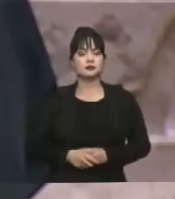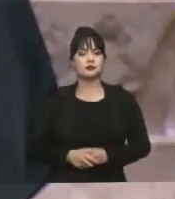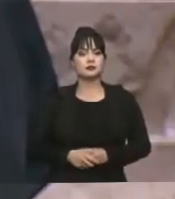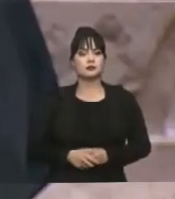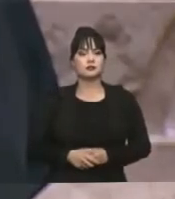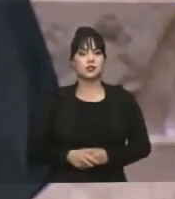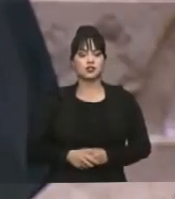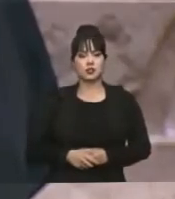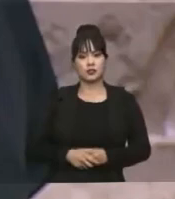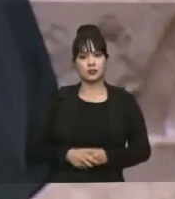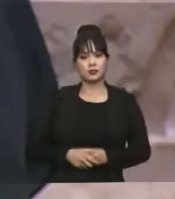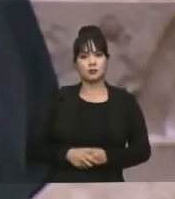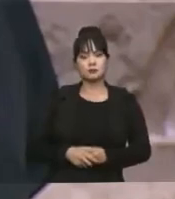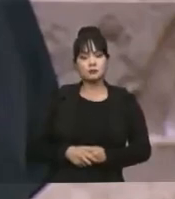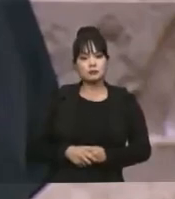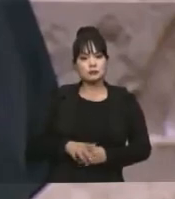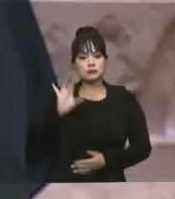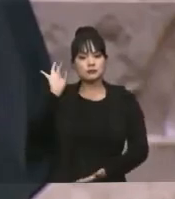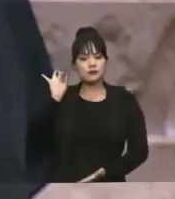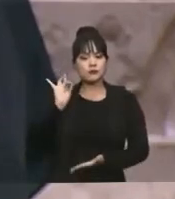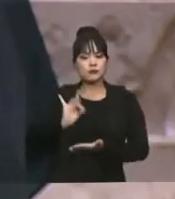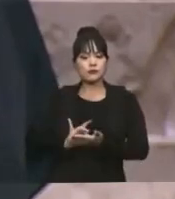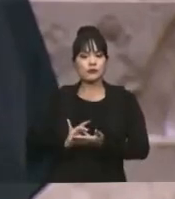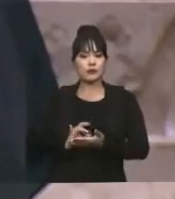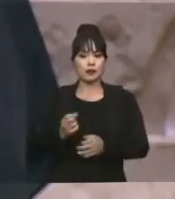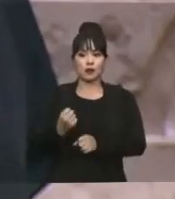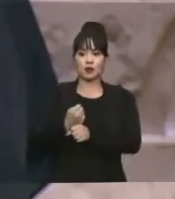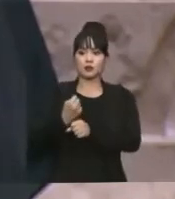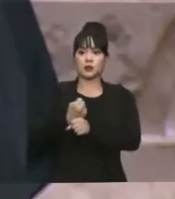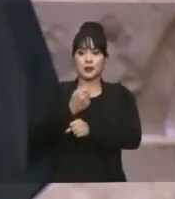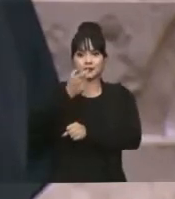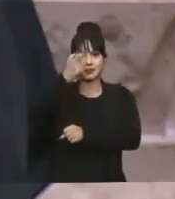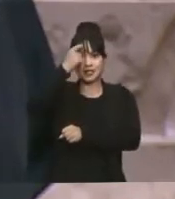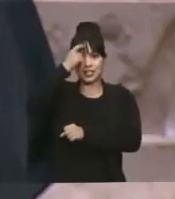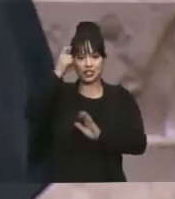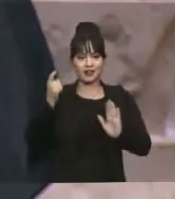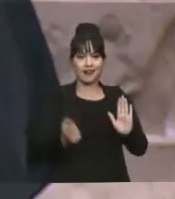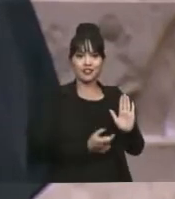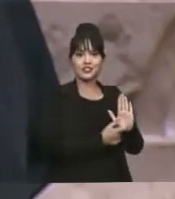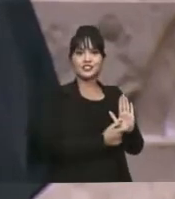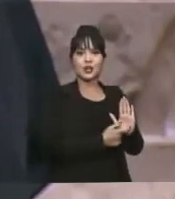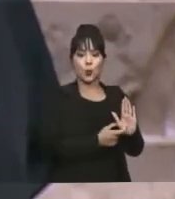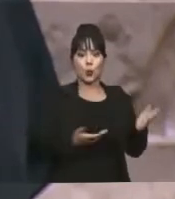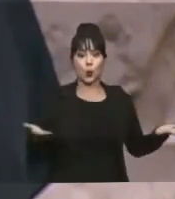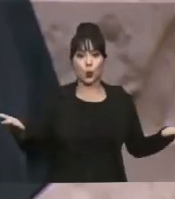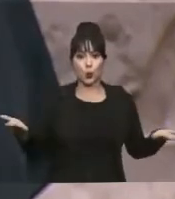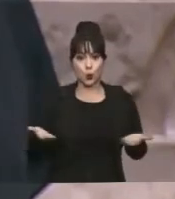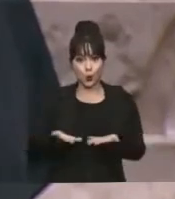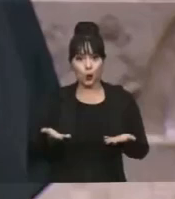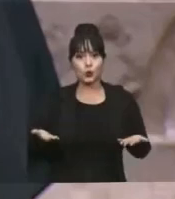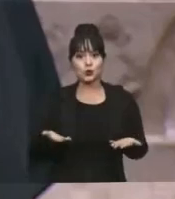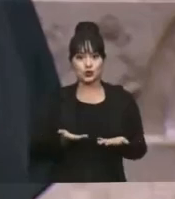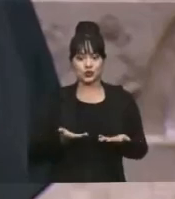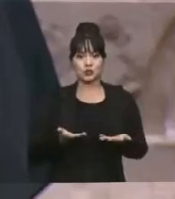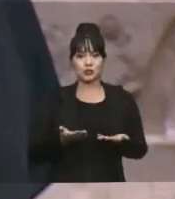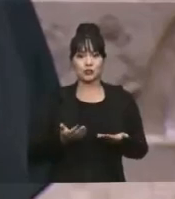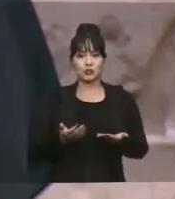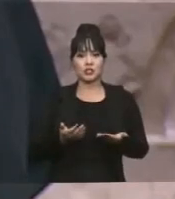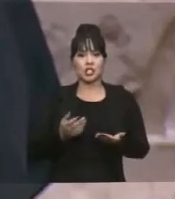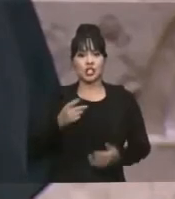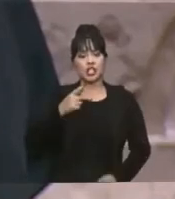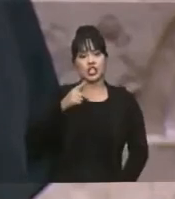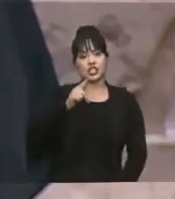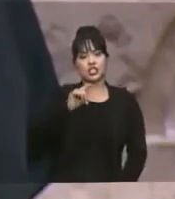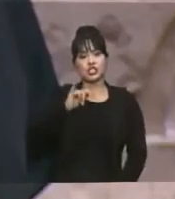de longevidade e de construção de uma inteligência artificial, em que hoje o